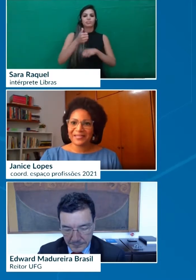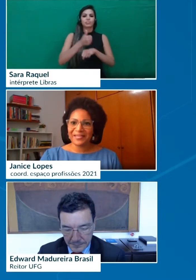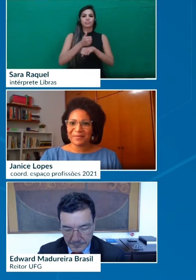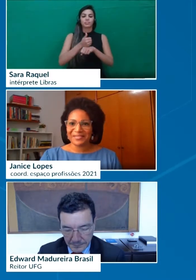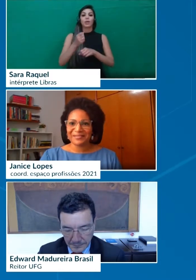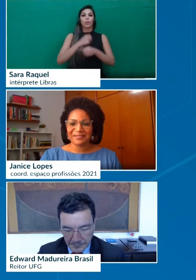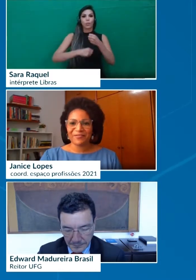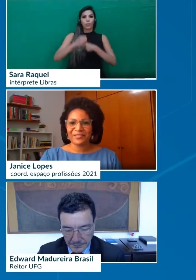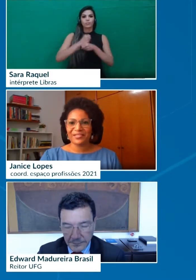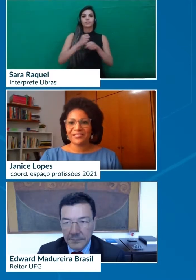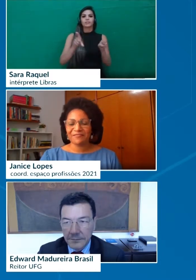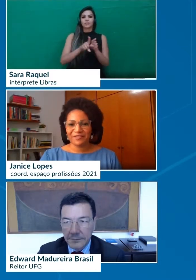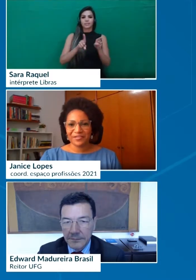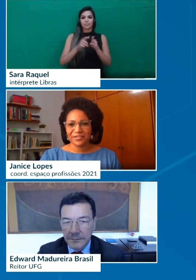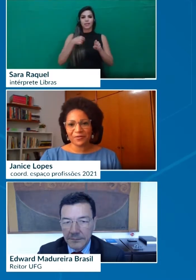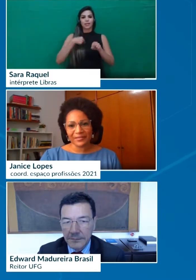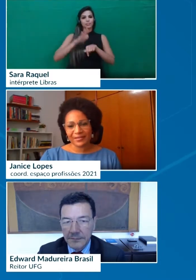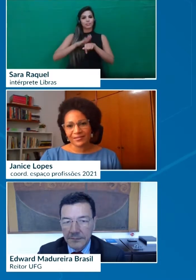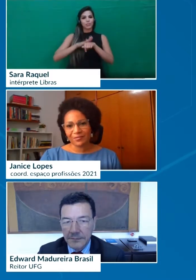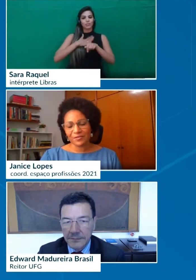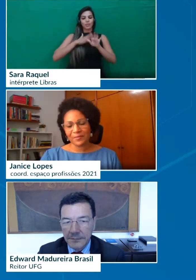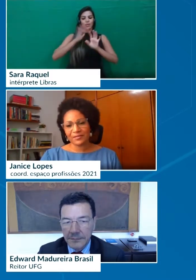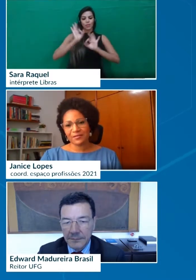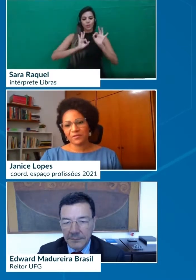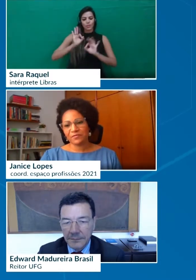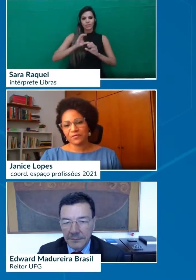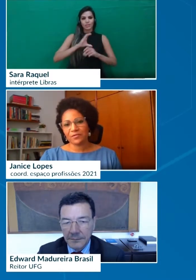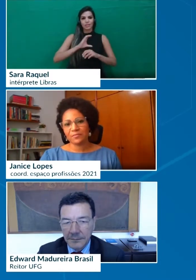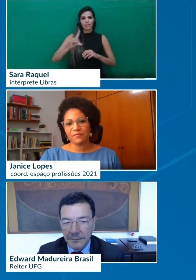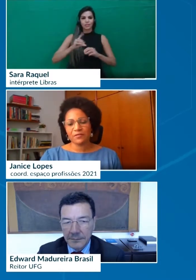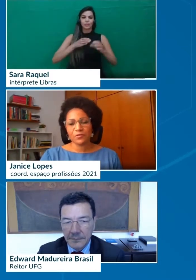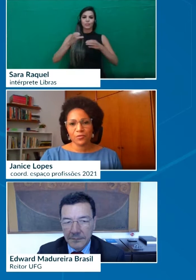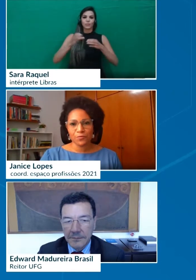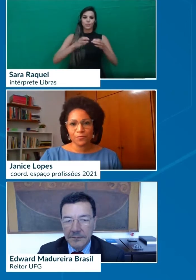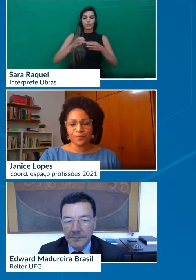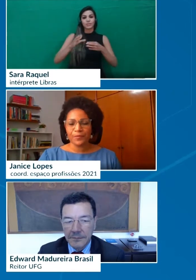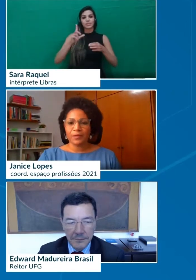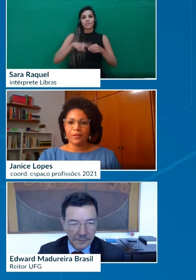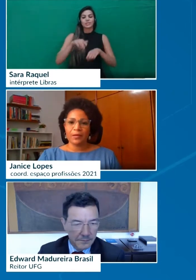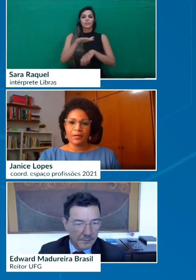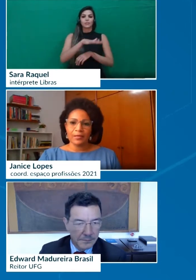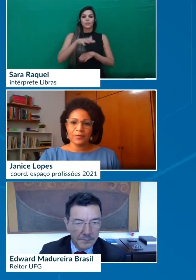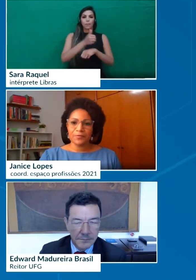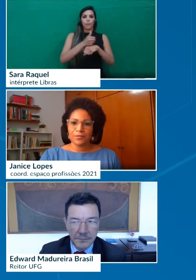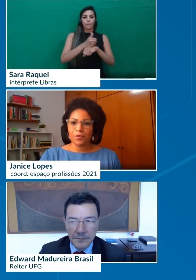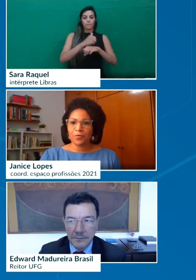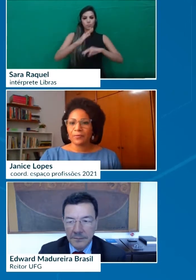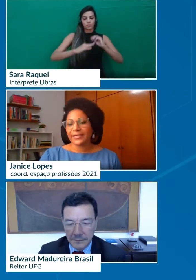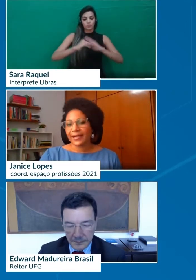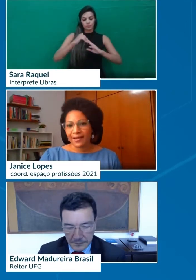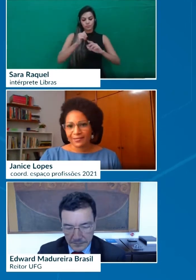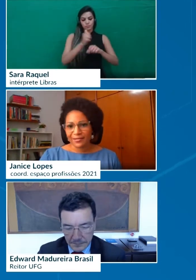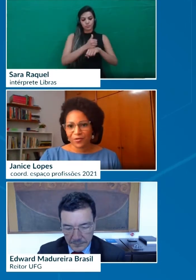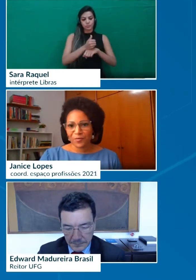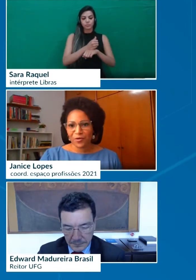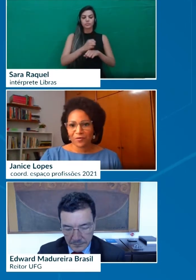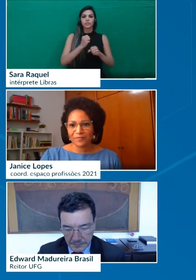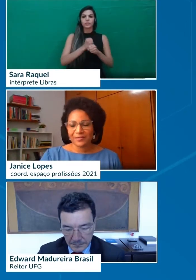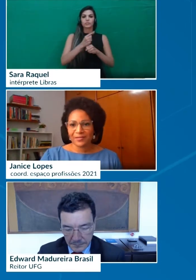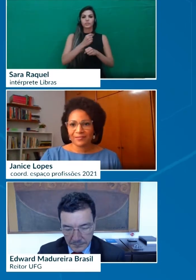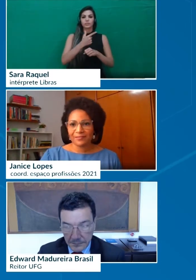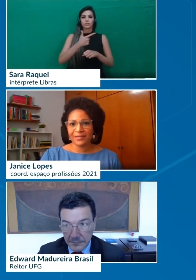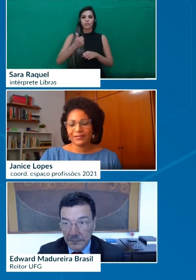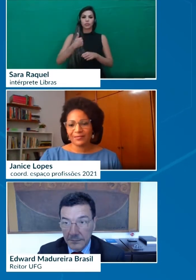passado também, né? Marcelo esteve com a gente à frente da coordenação do Espaço das Profissões 2021. Eu estou em casa, em